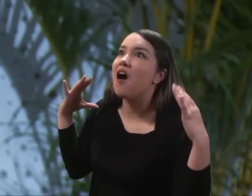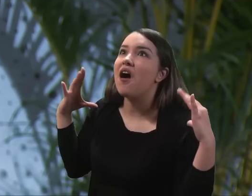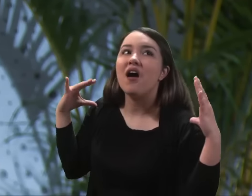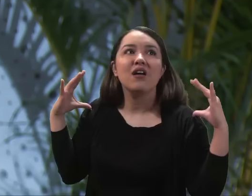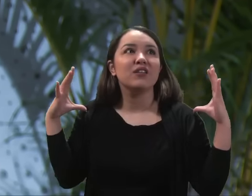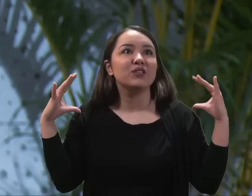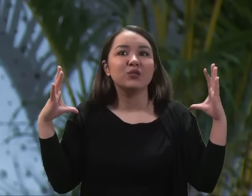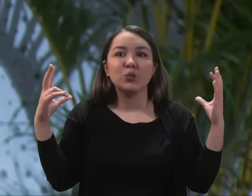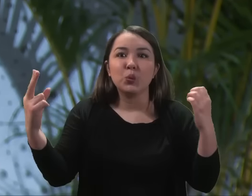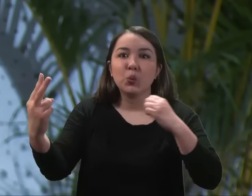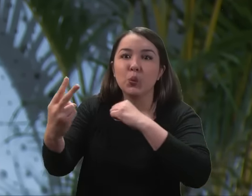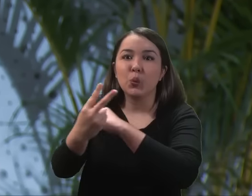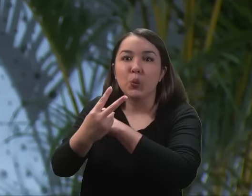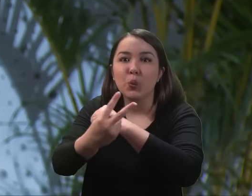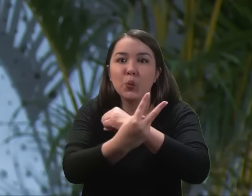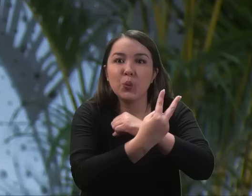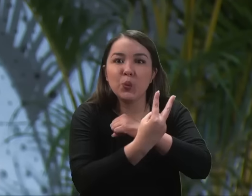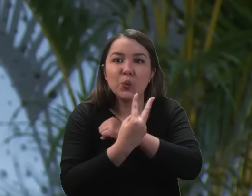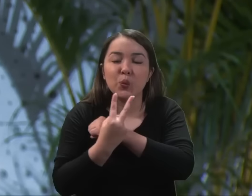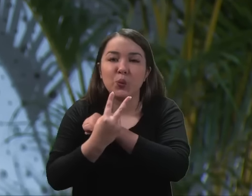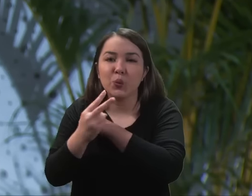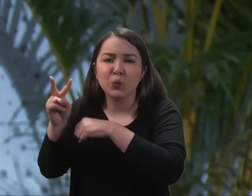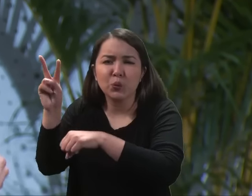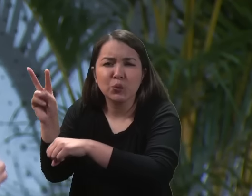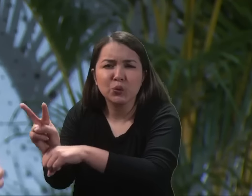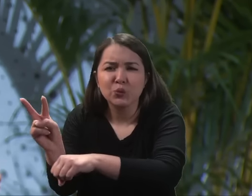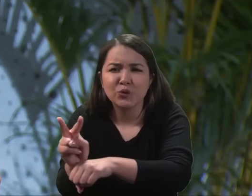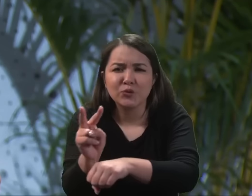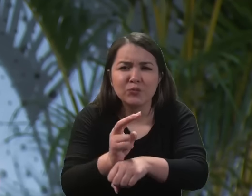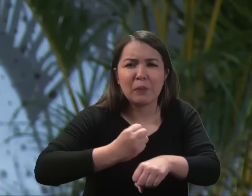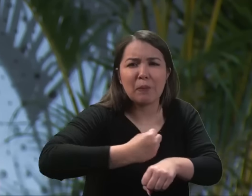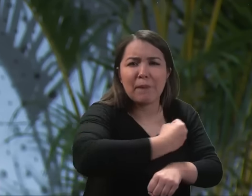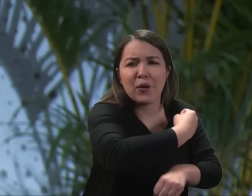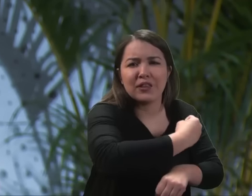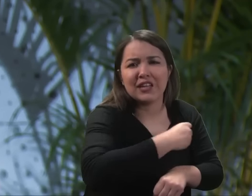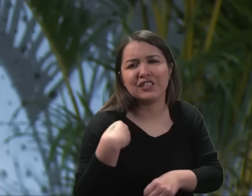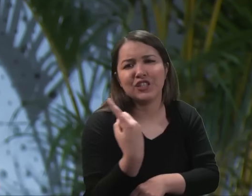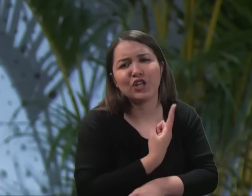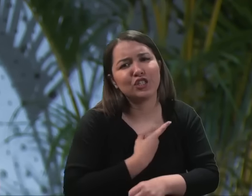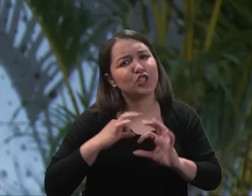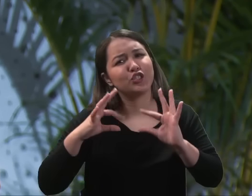e nos protegendo em todos os momentos